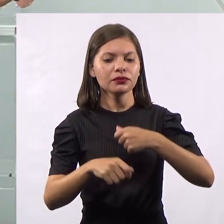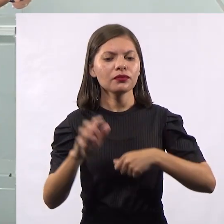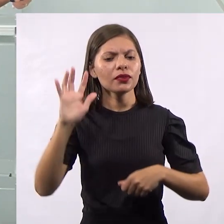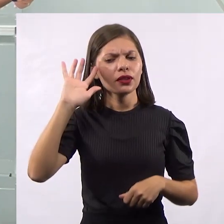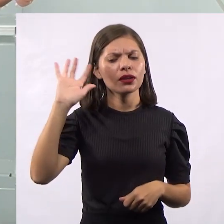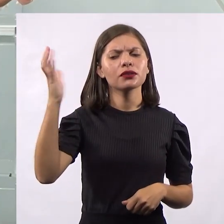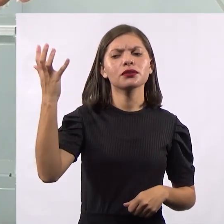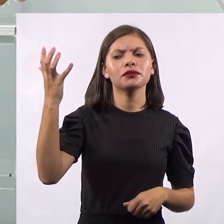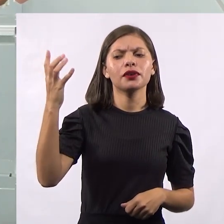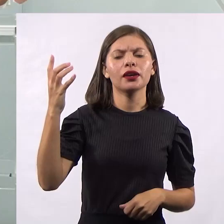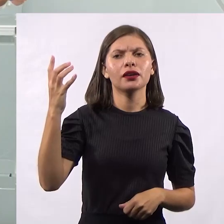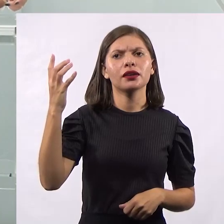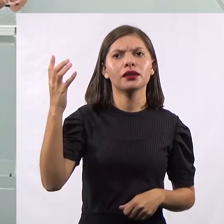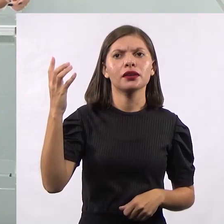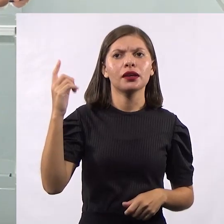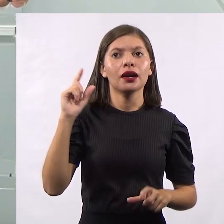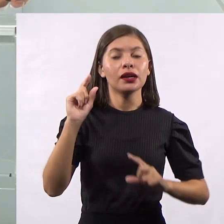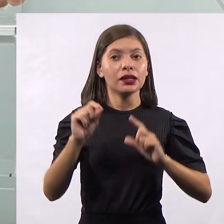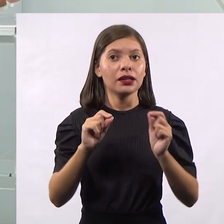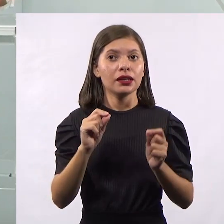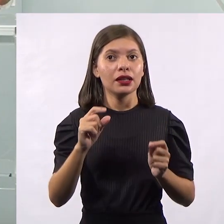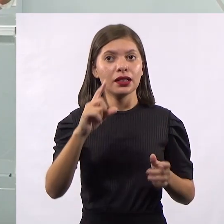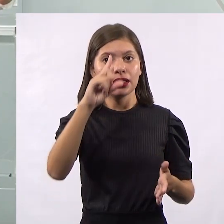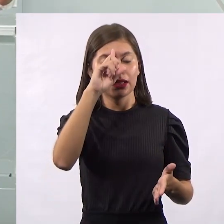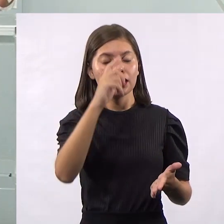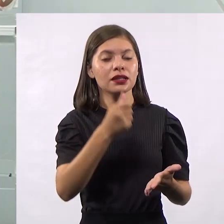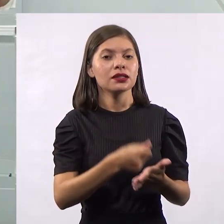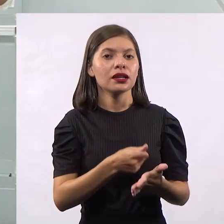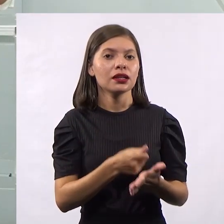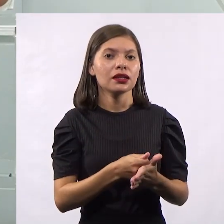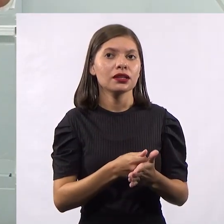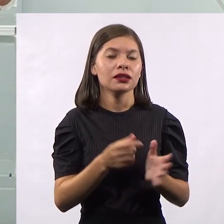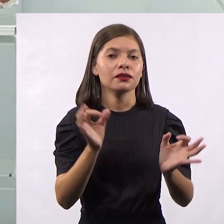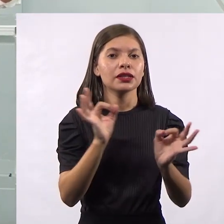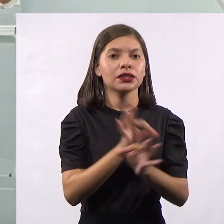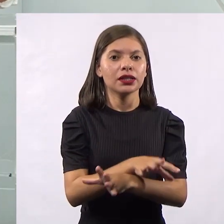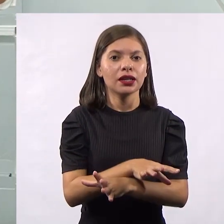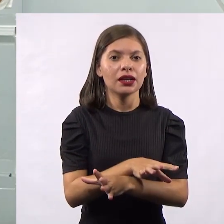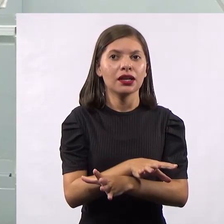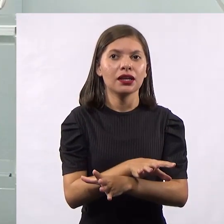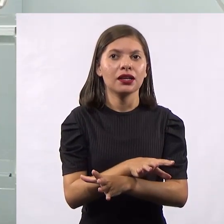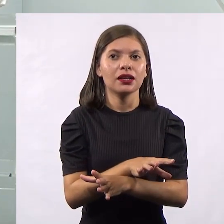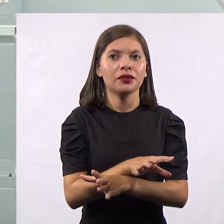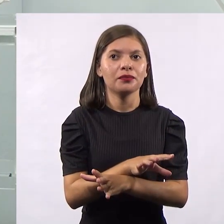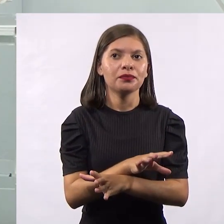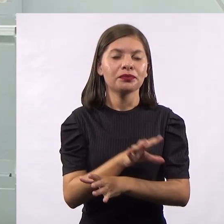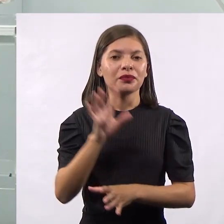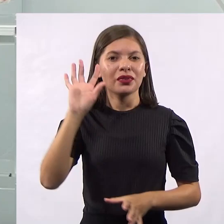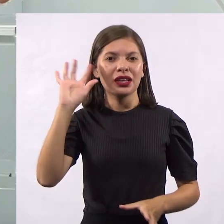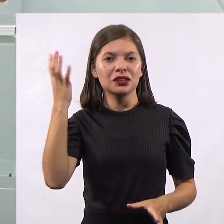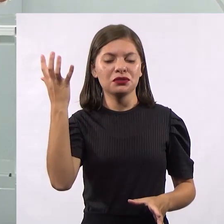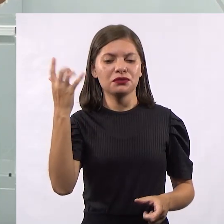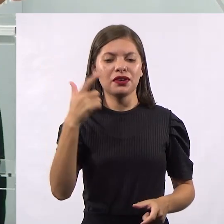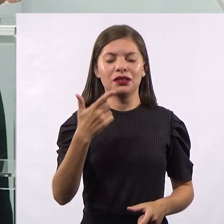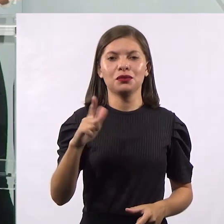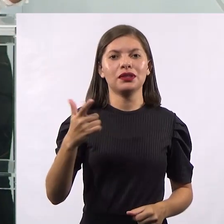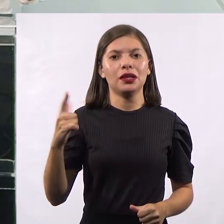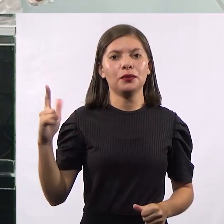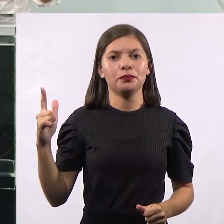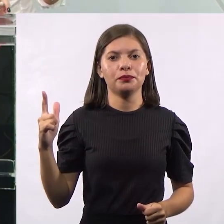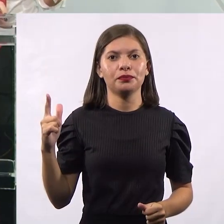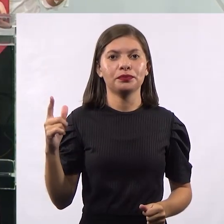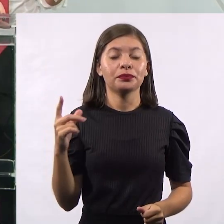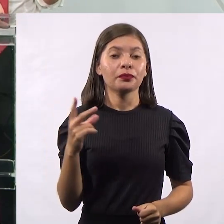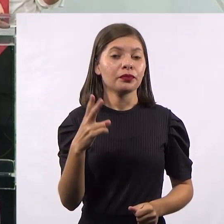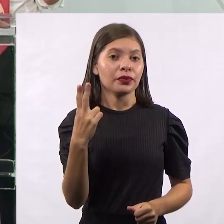vai tentar resolver e aí pode ter certeza que só vai extinguir se não tiver como resolver mesmo. Então, no